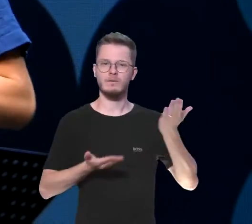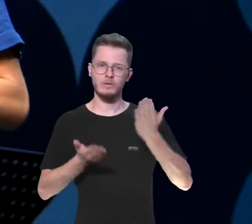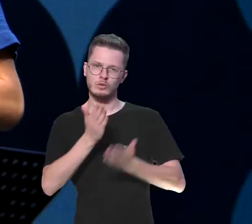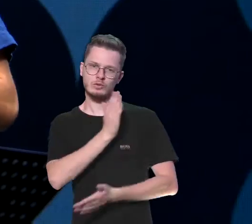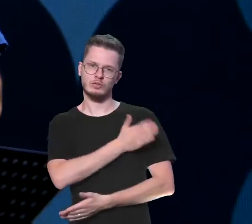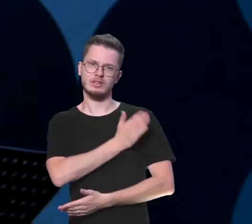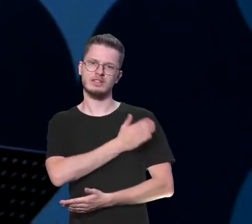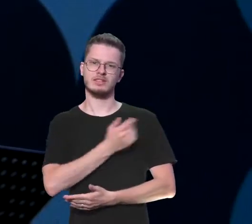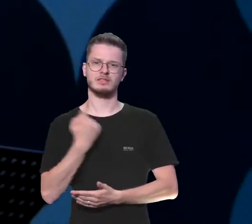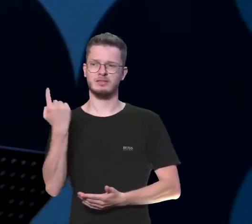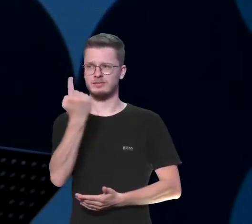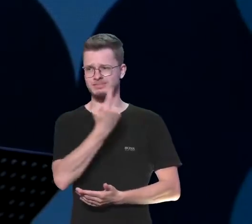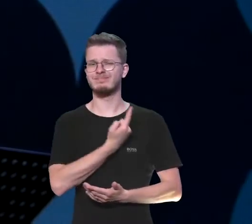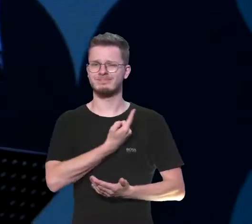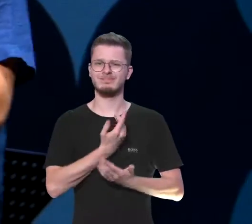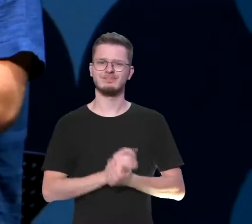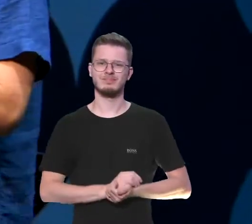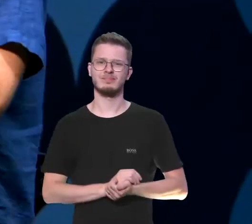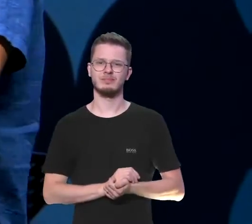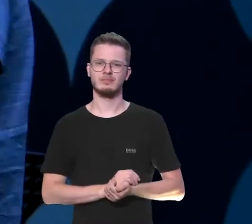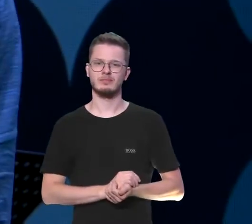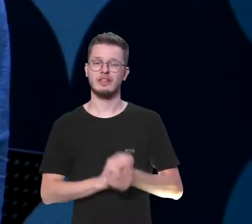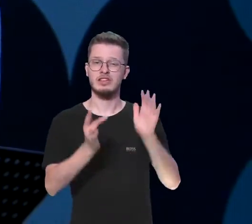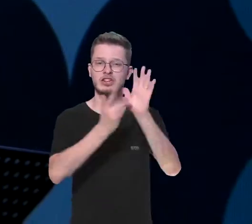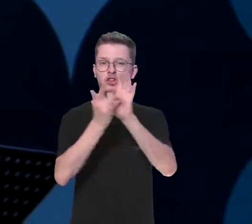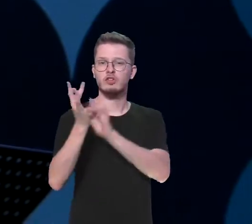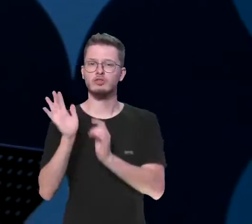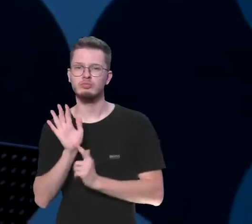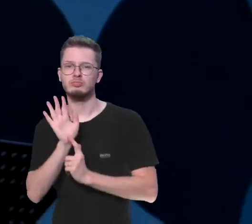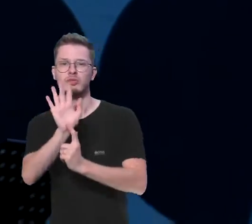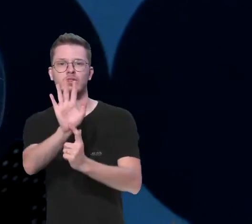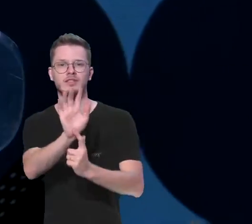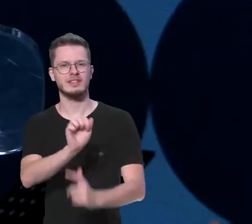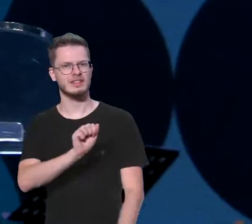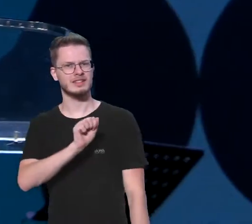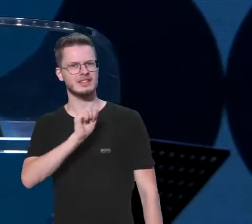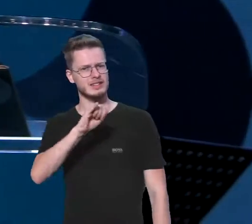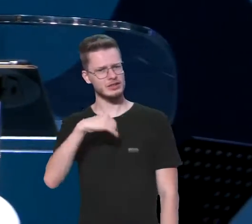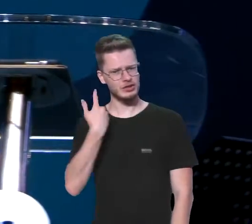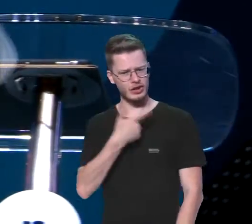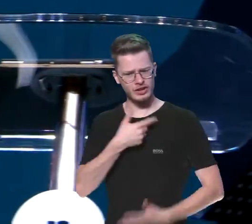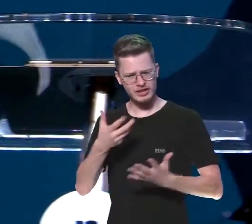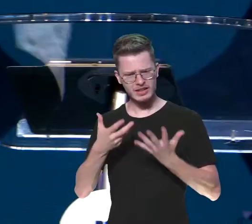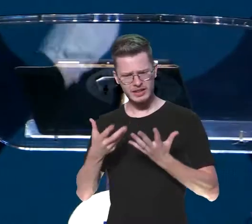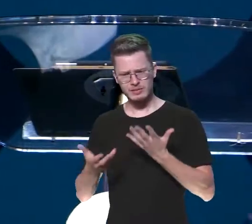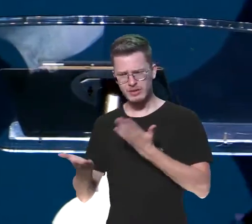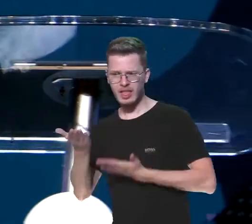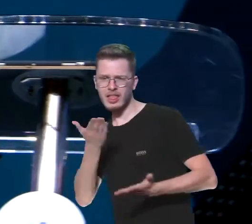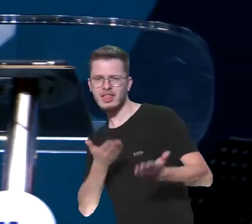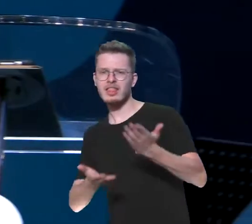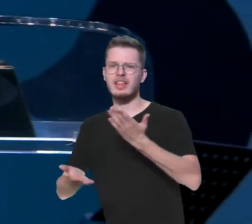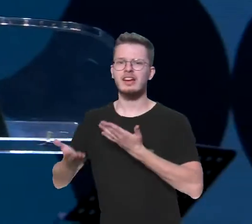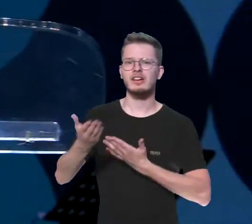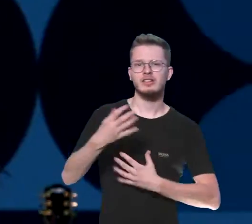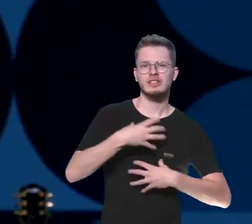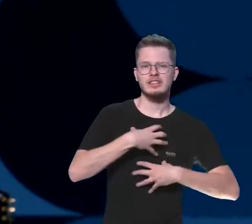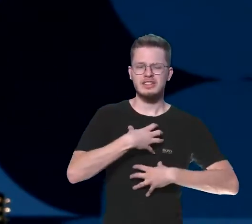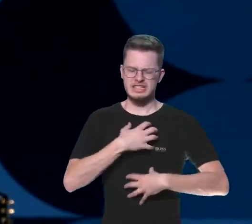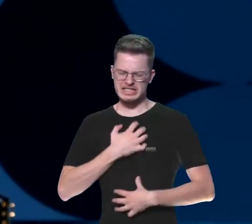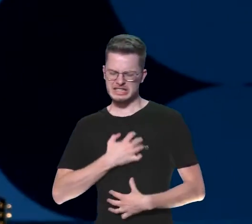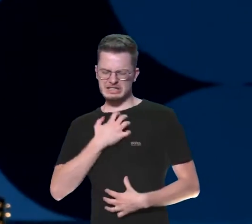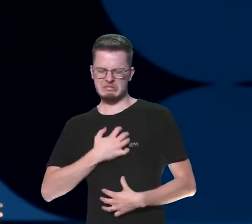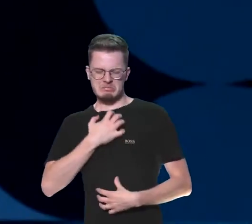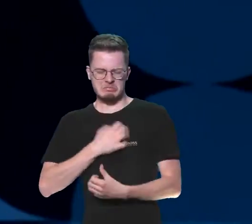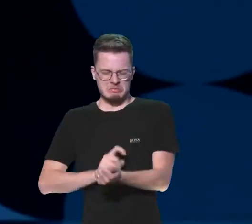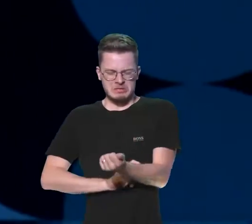coisa que Jesus vai nos mostrar, se nós queremos lidar com sentimentos de amargura, nós queremos lidar com raiva, nós